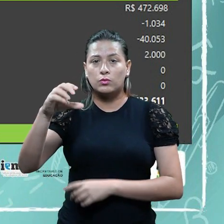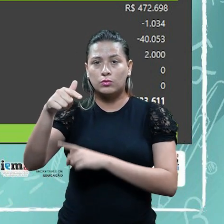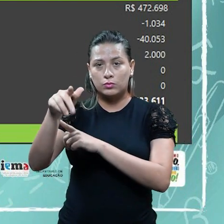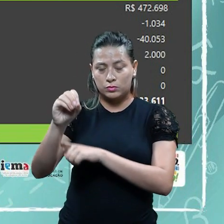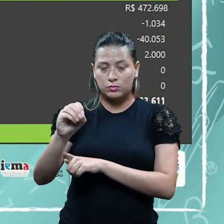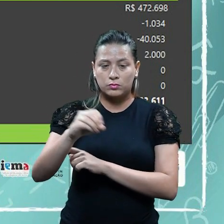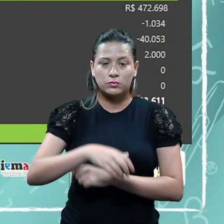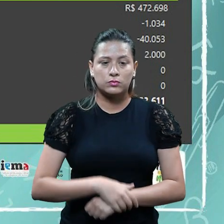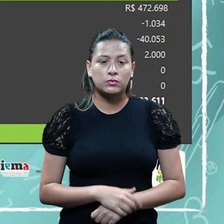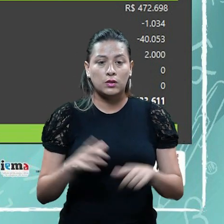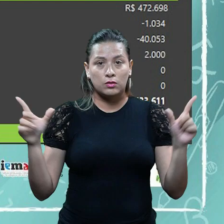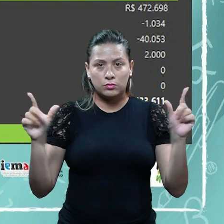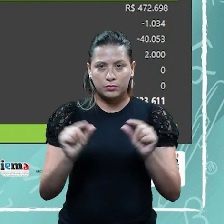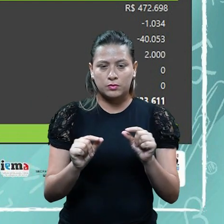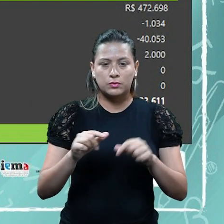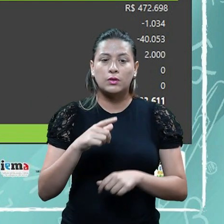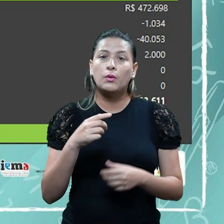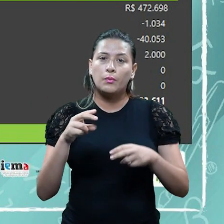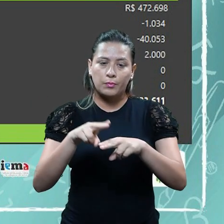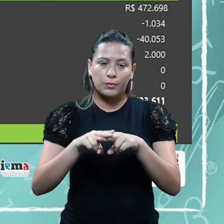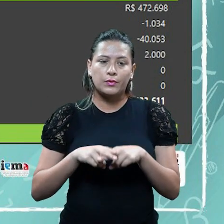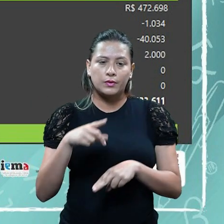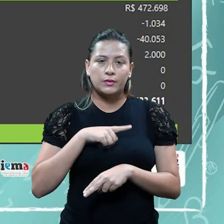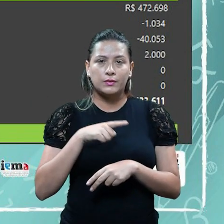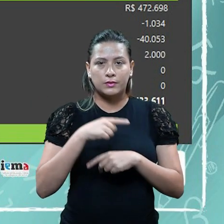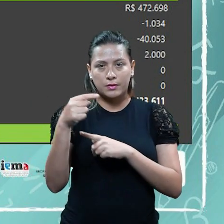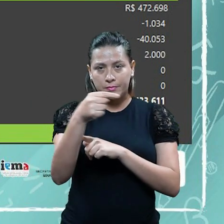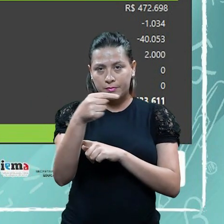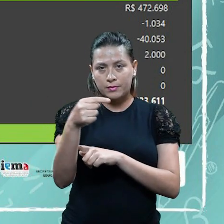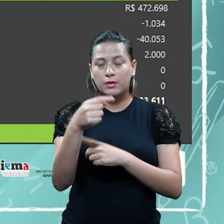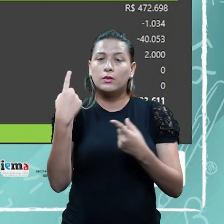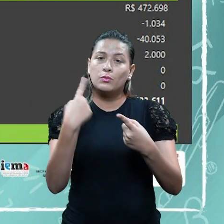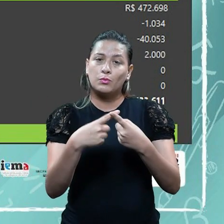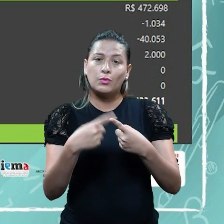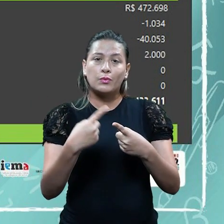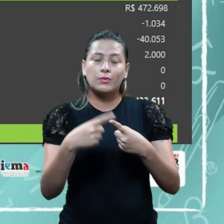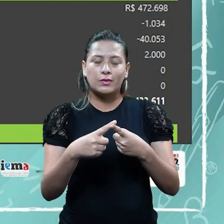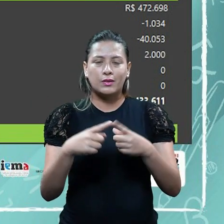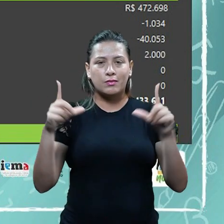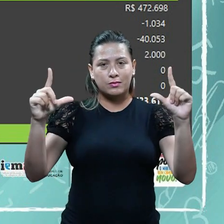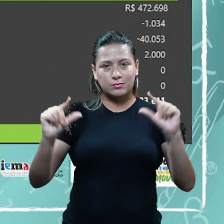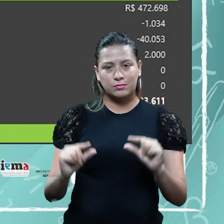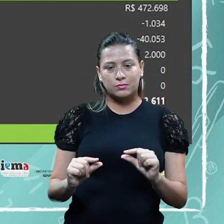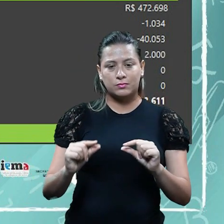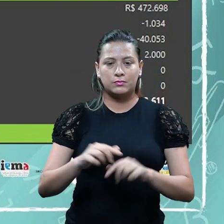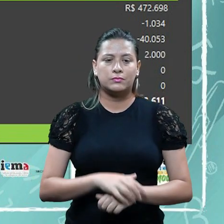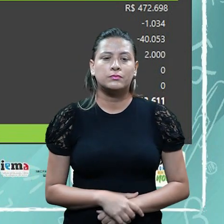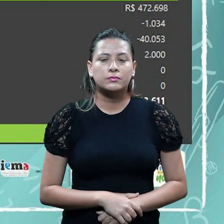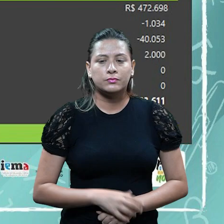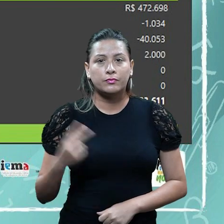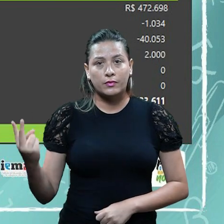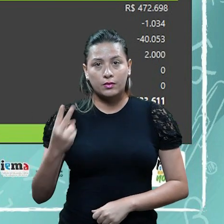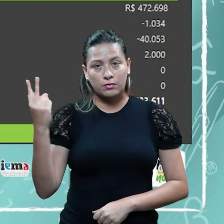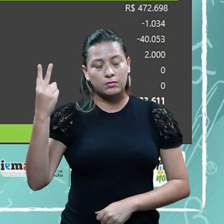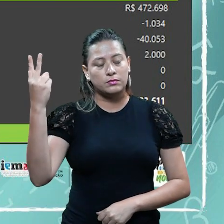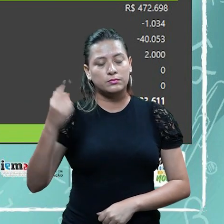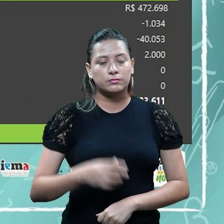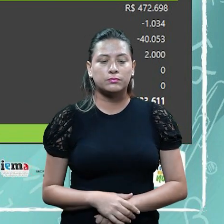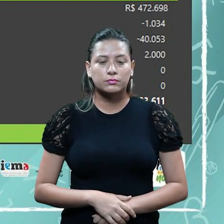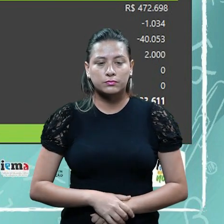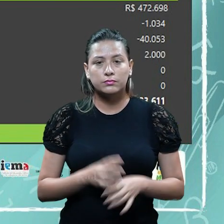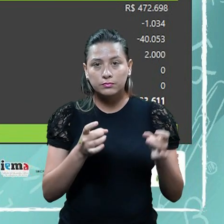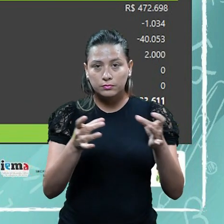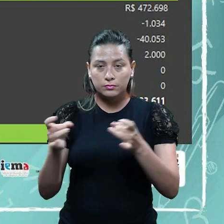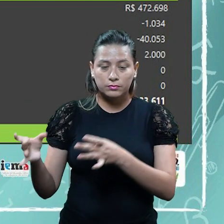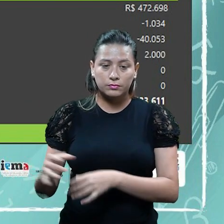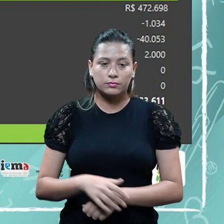redução, tanto que está aqui o sinal de menos, então esse valor aqui ele vai diminuindo o valor das receitas de vendas. Então nós